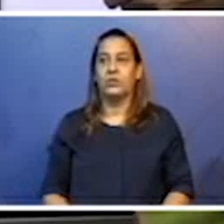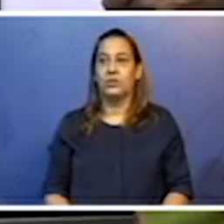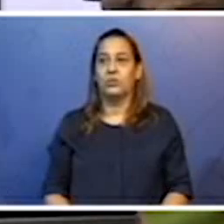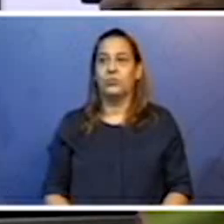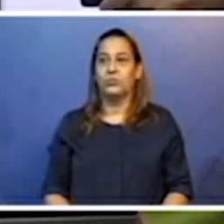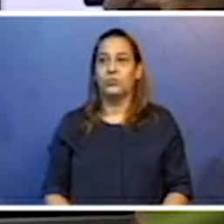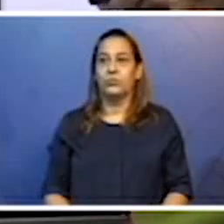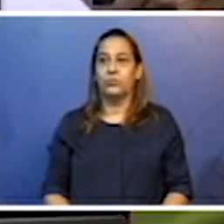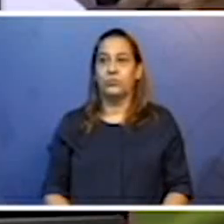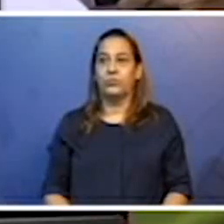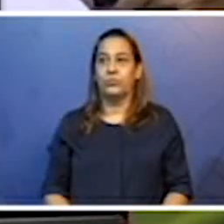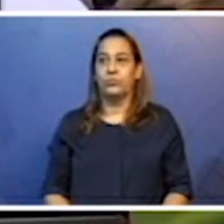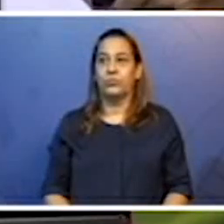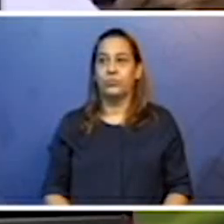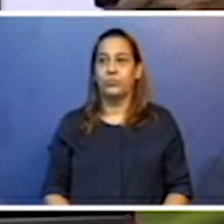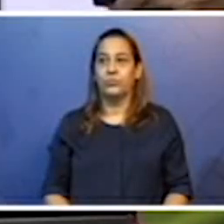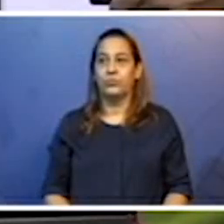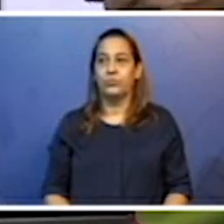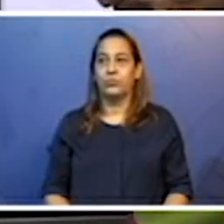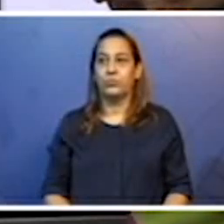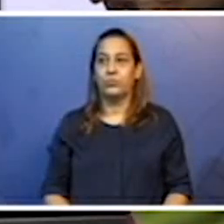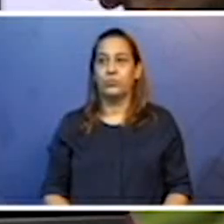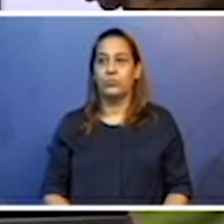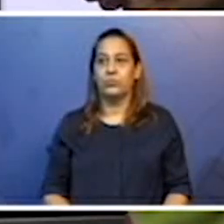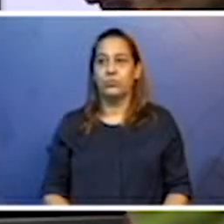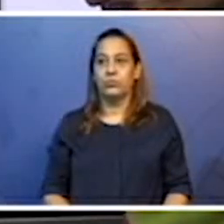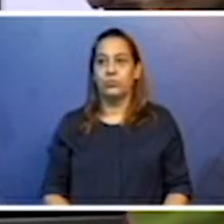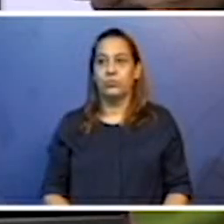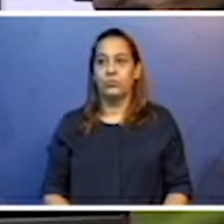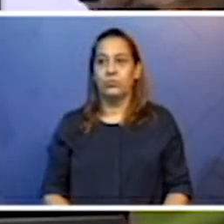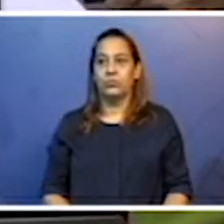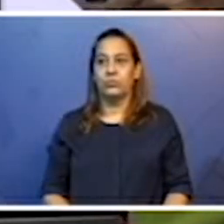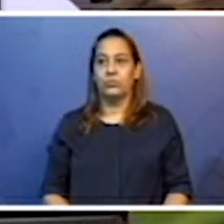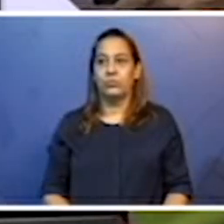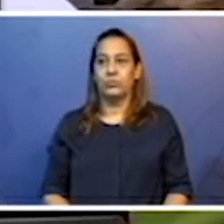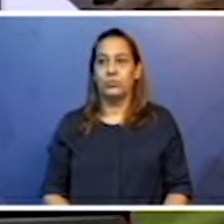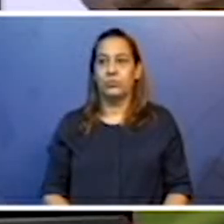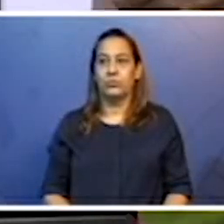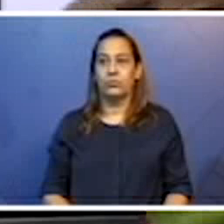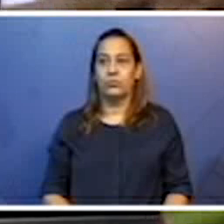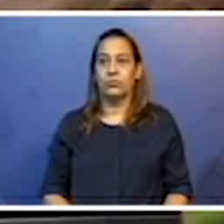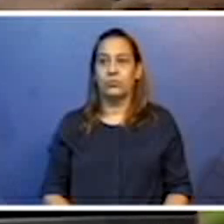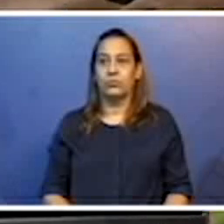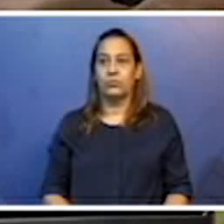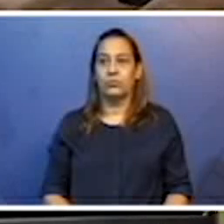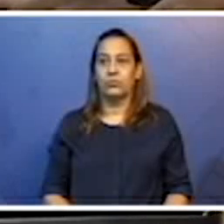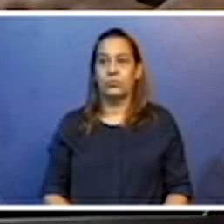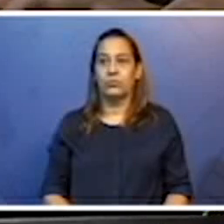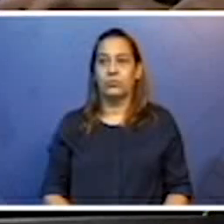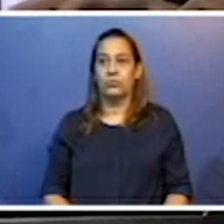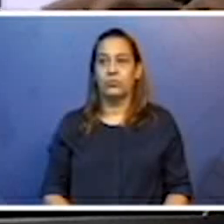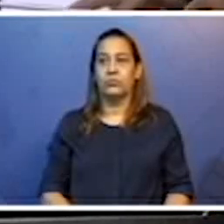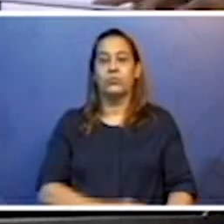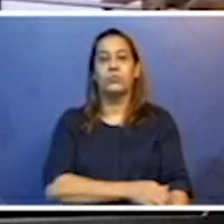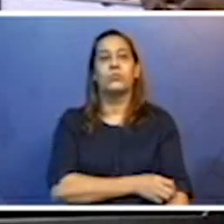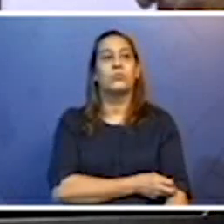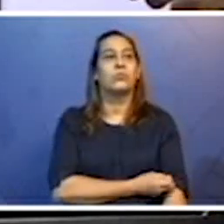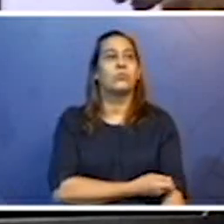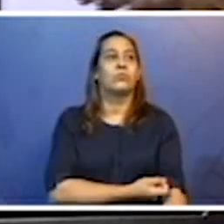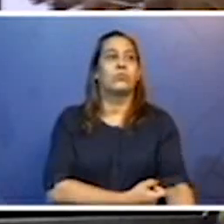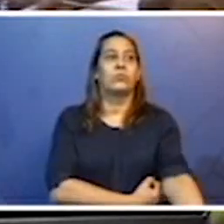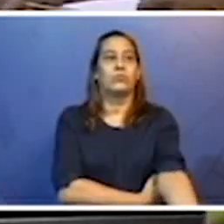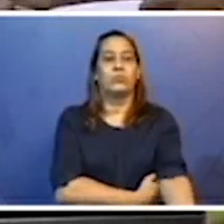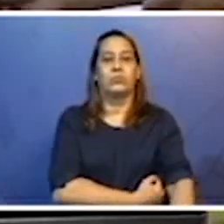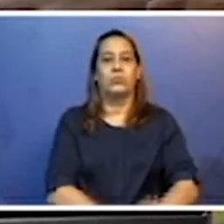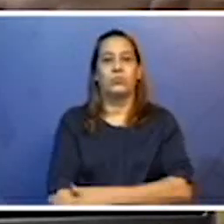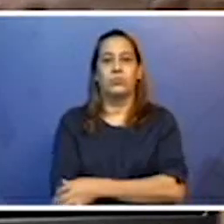2 pacotes de feijão, tá? Façam aí do jeito que vocês acharem melhor. Mas o importante é ter essa resposta aqui,